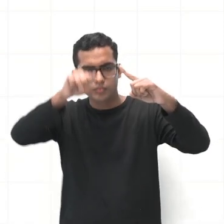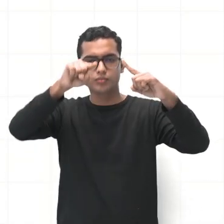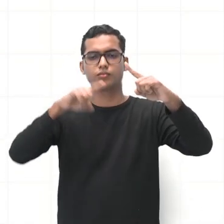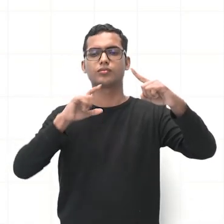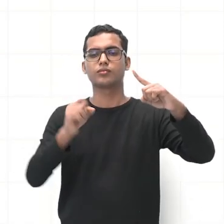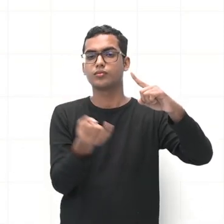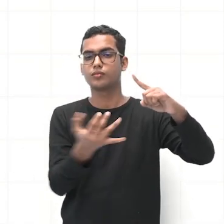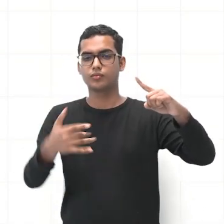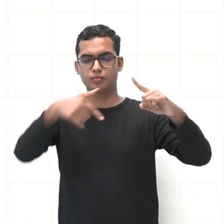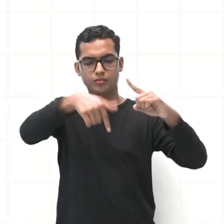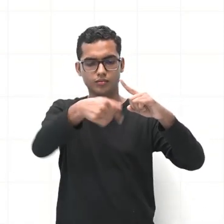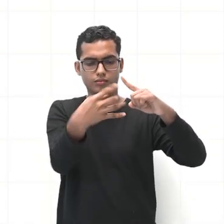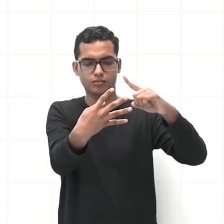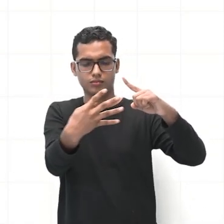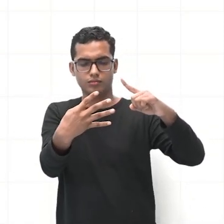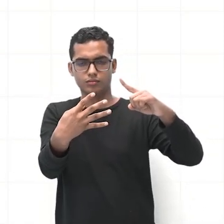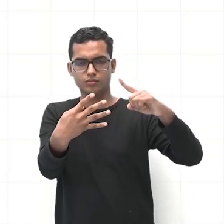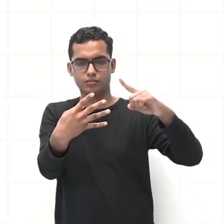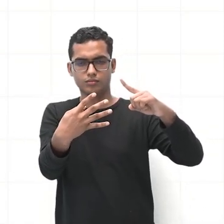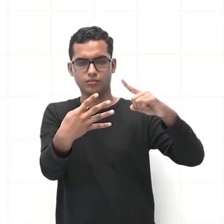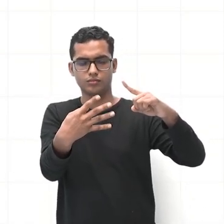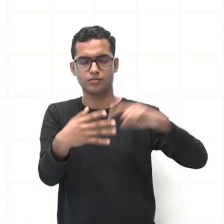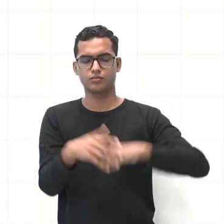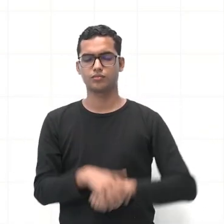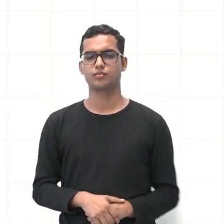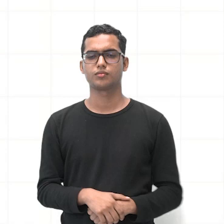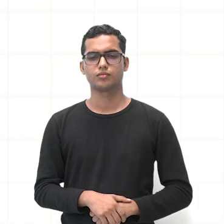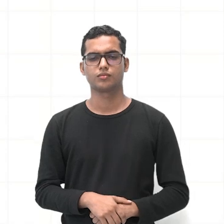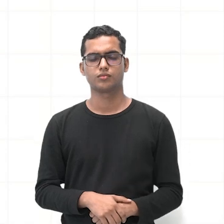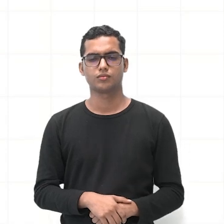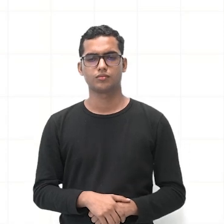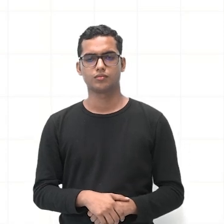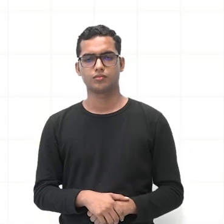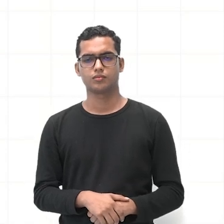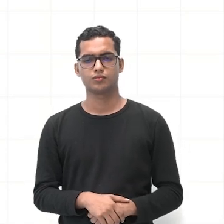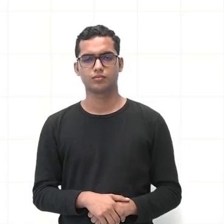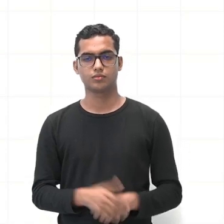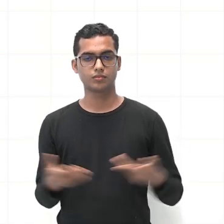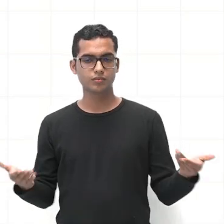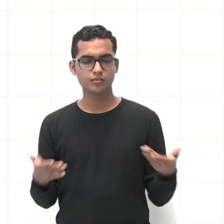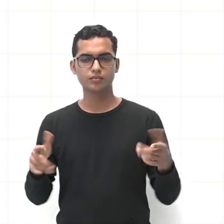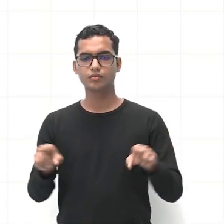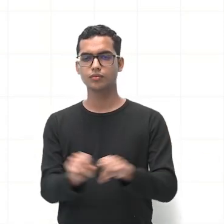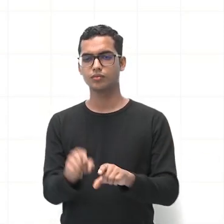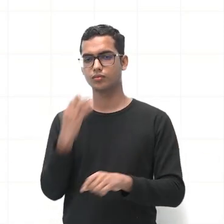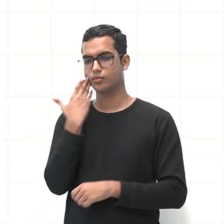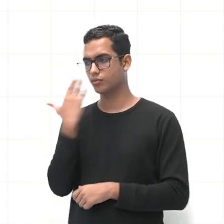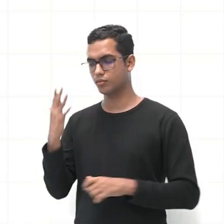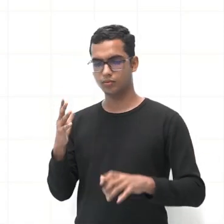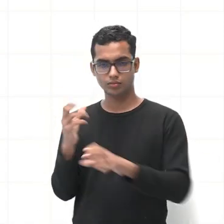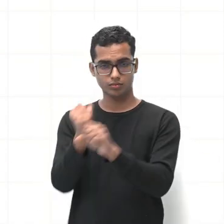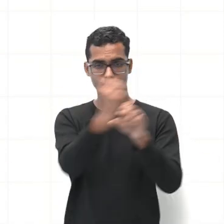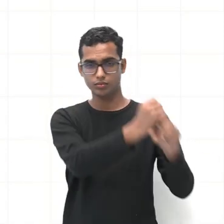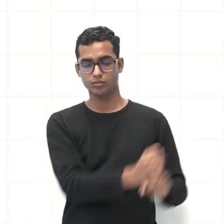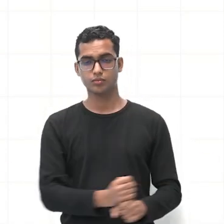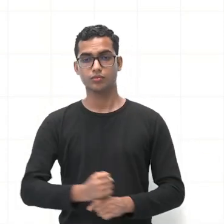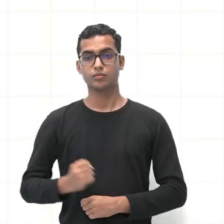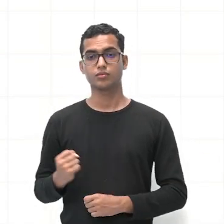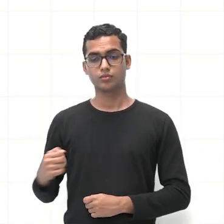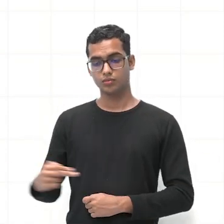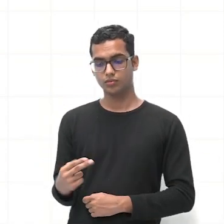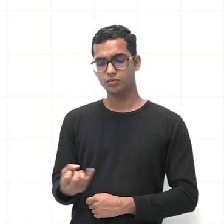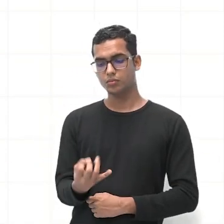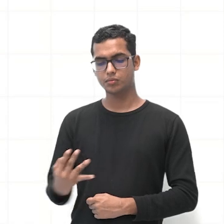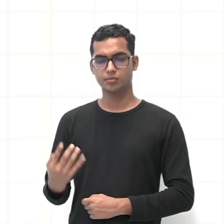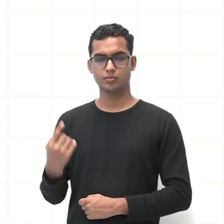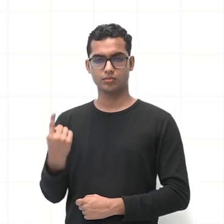história. A soma dos ângulos internos é igual a 180 graus. Mas a característica